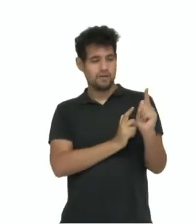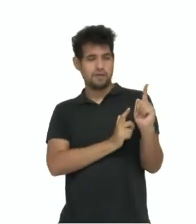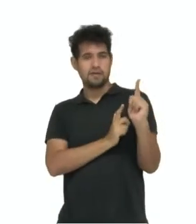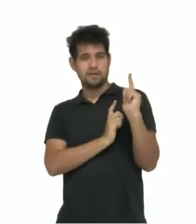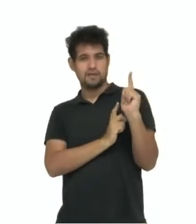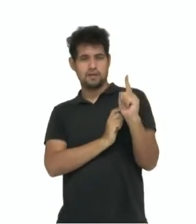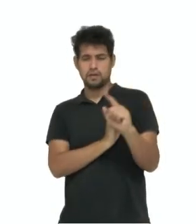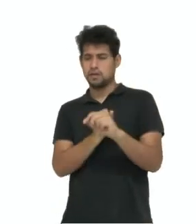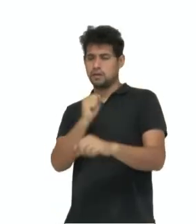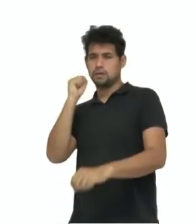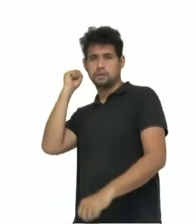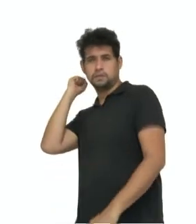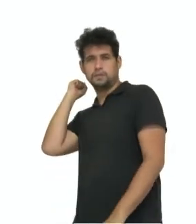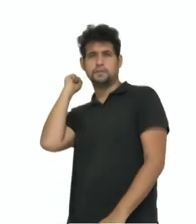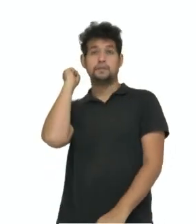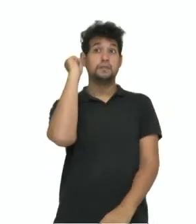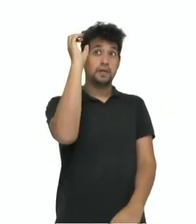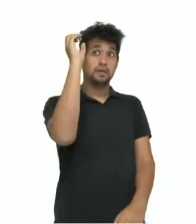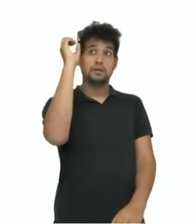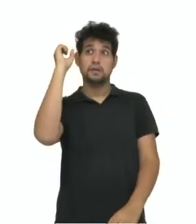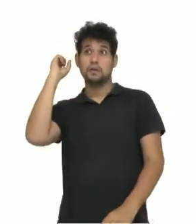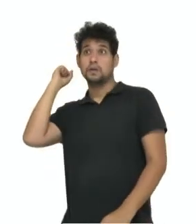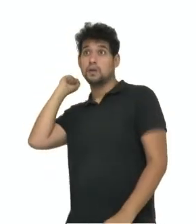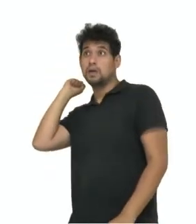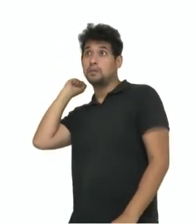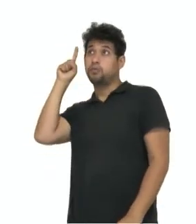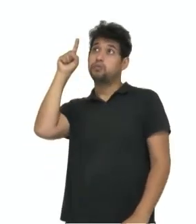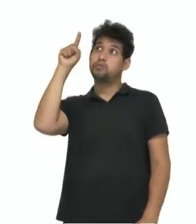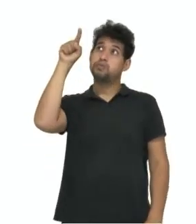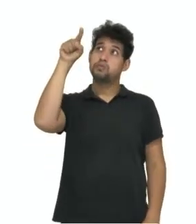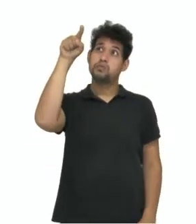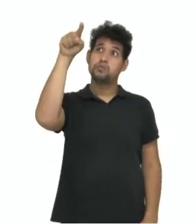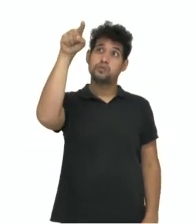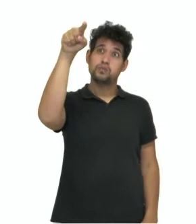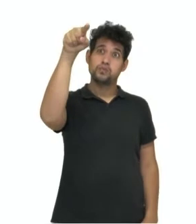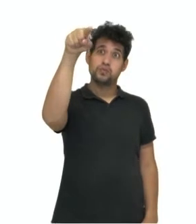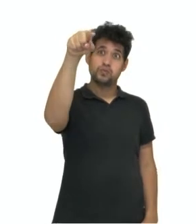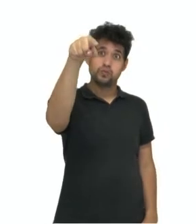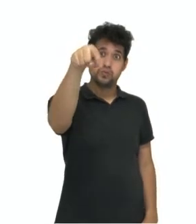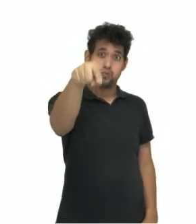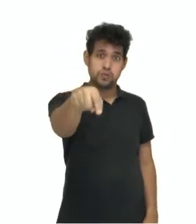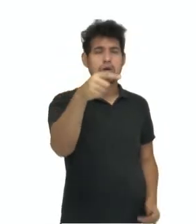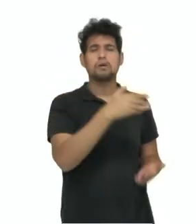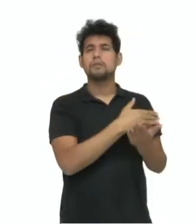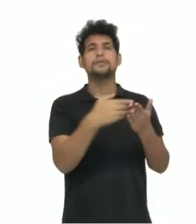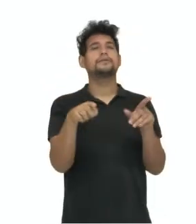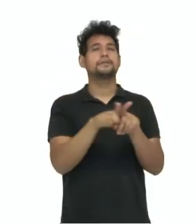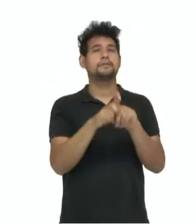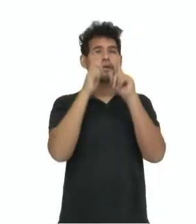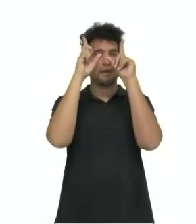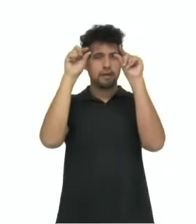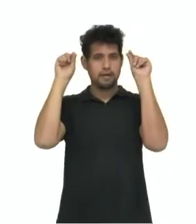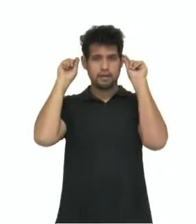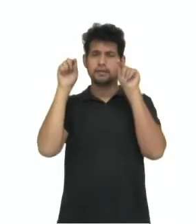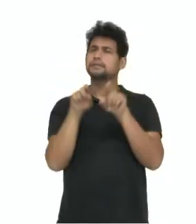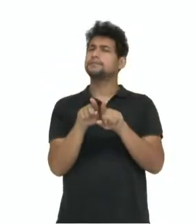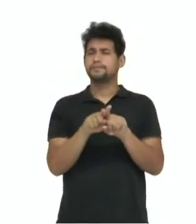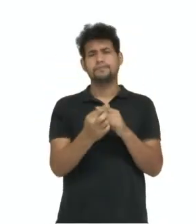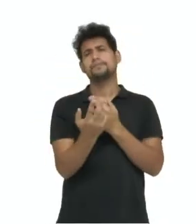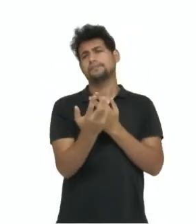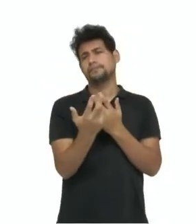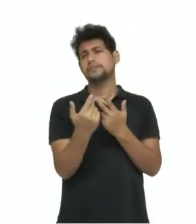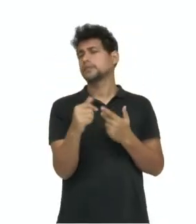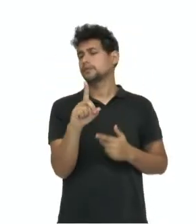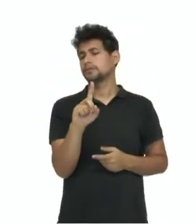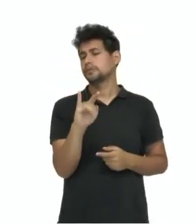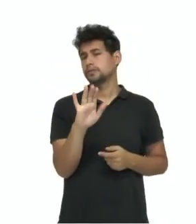presas à distância com o uso de uma lança, o lançamento do dardo tem origem também na Grécia Antiga, assim como o